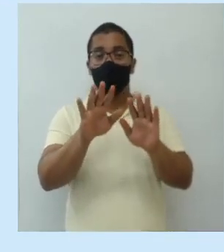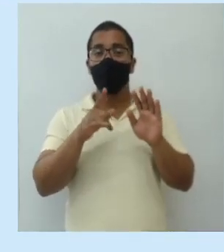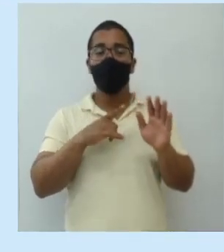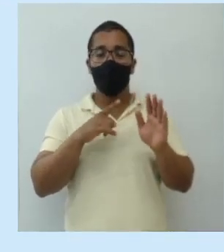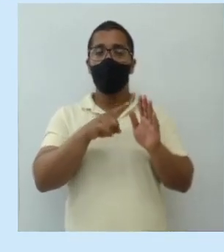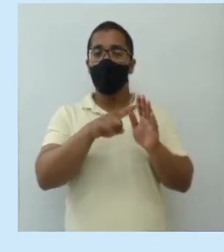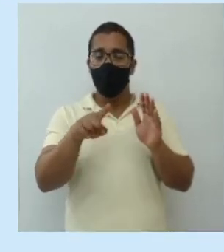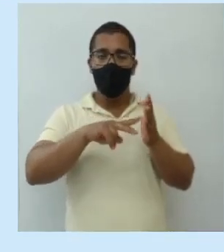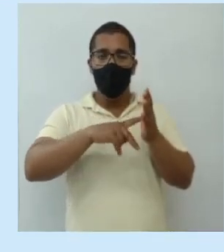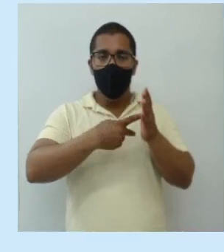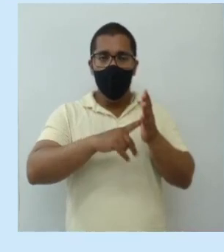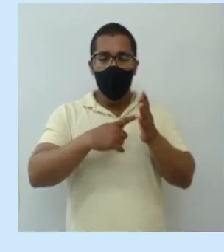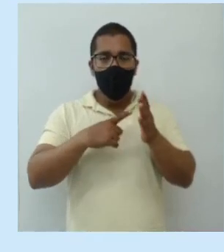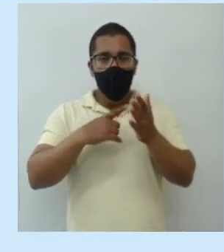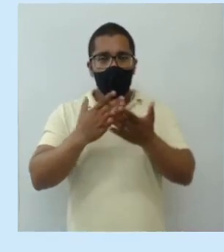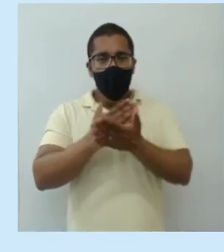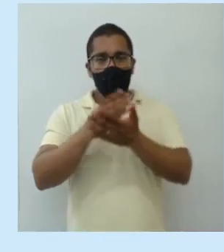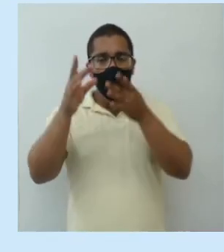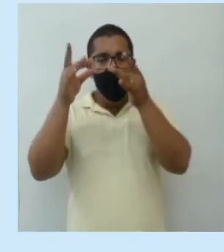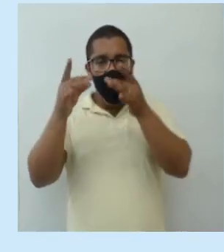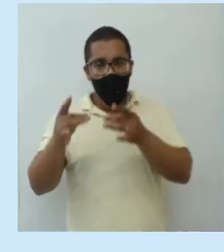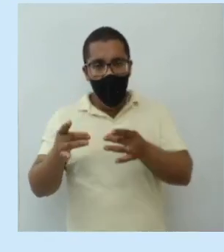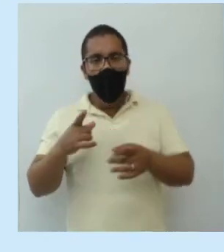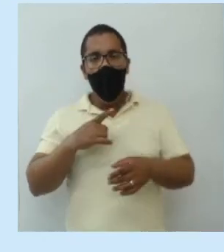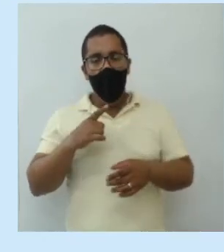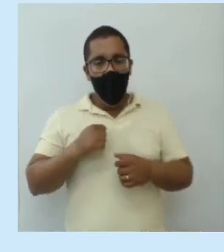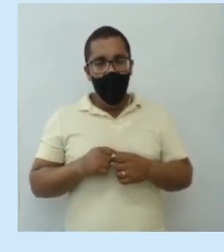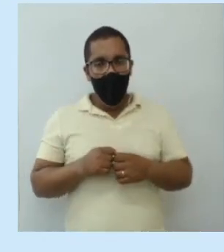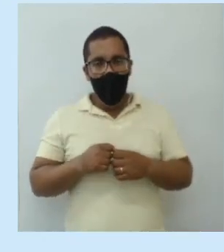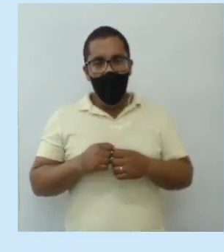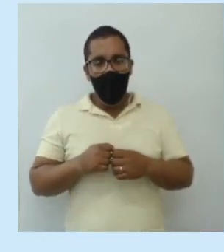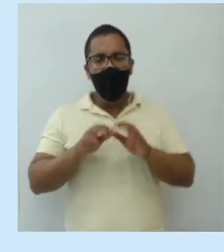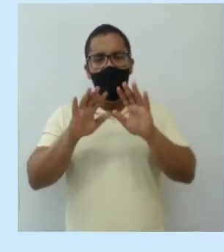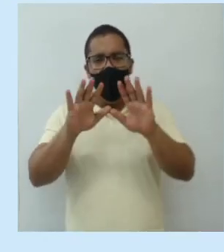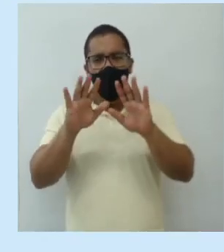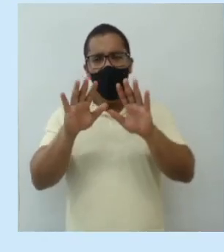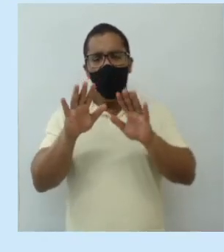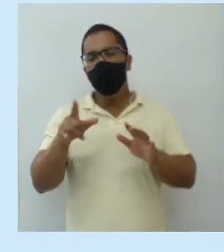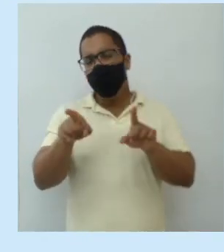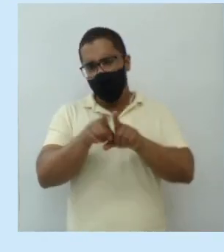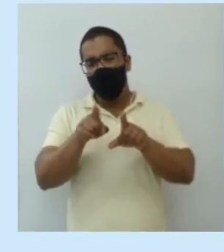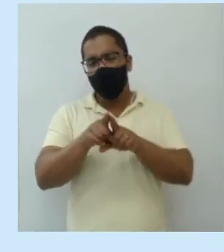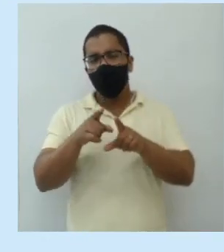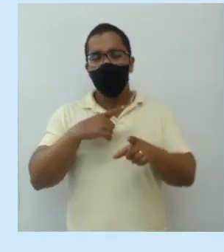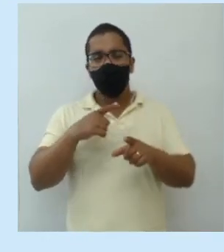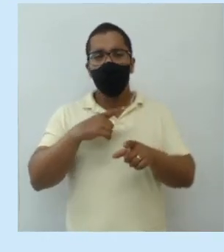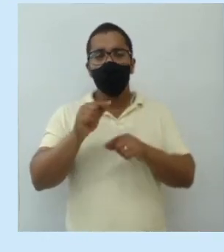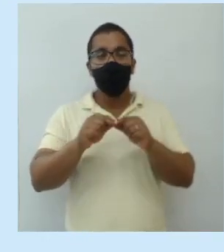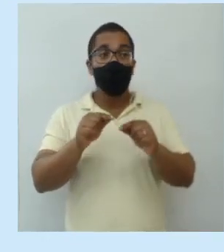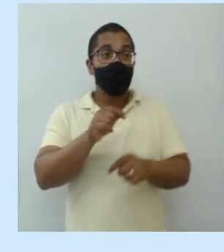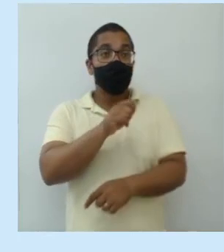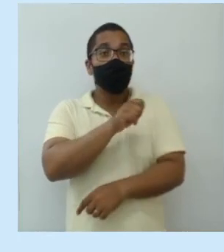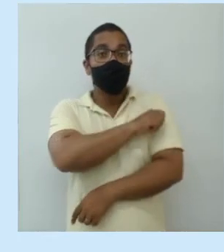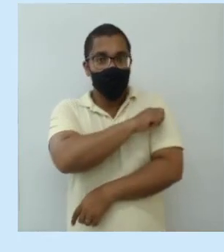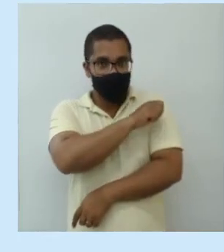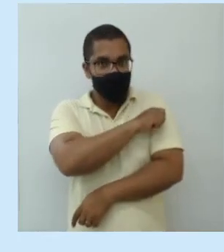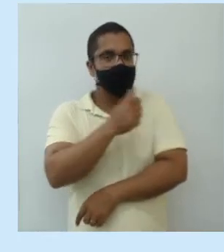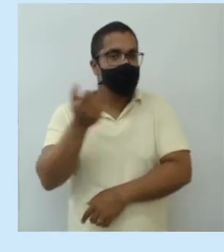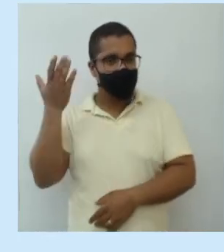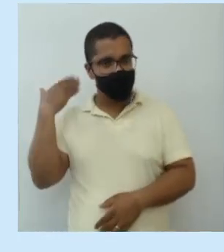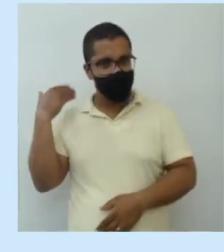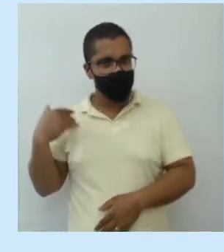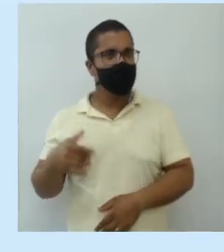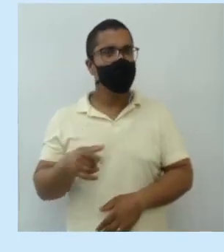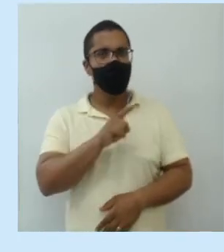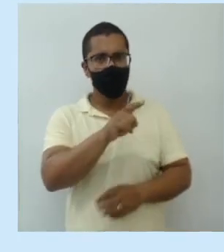vão ter esses detalhes, essas nuances. Bem, também tínhamos, né, os estudantes como um